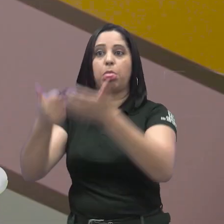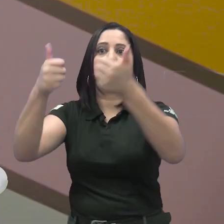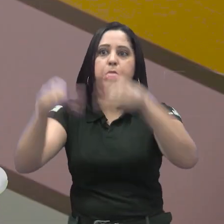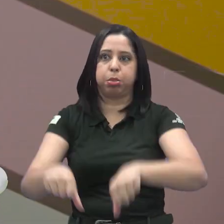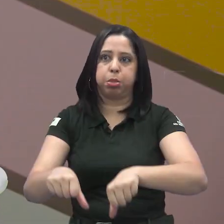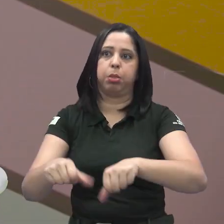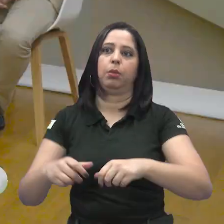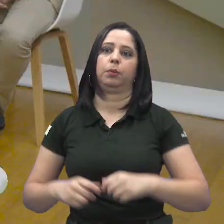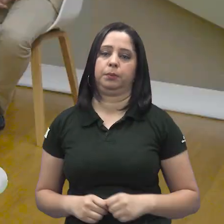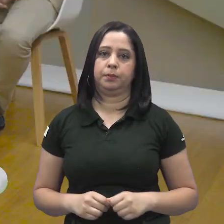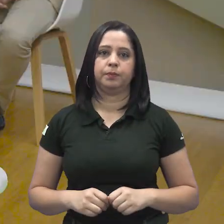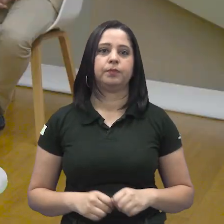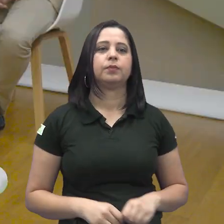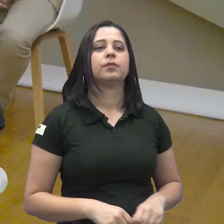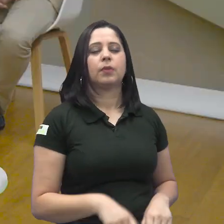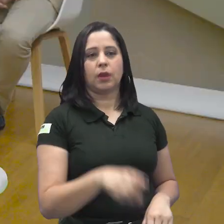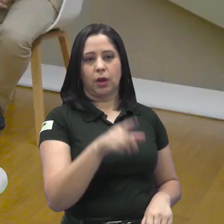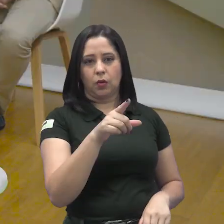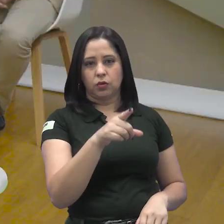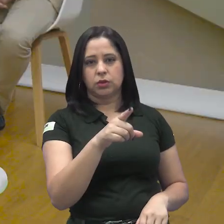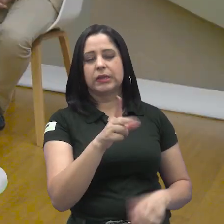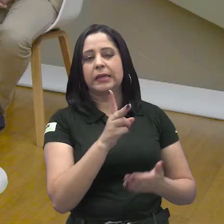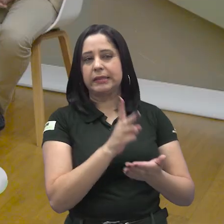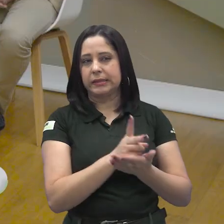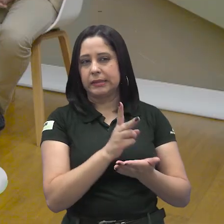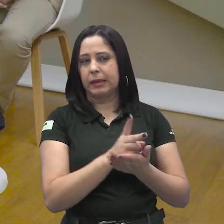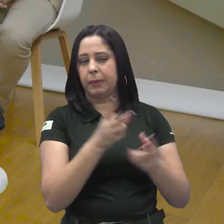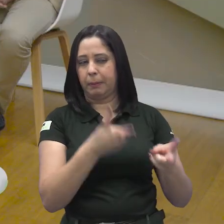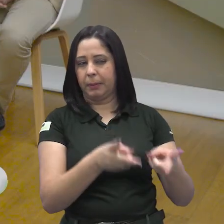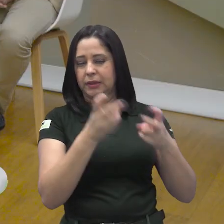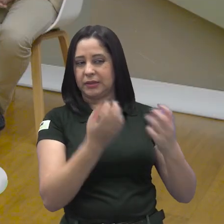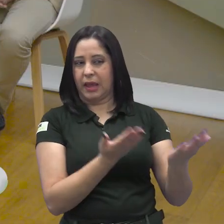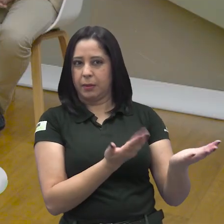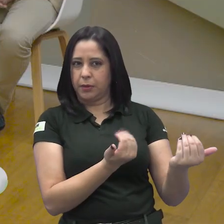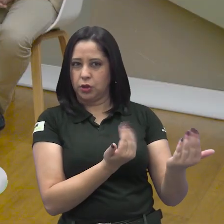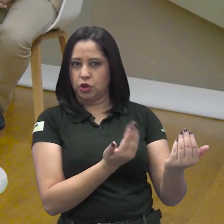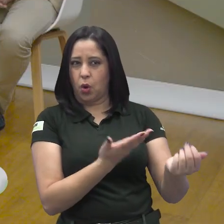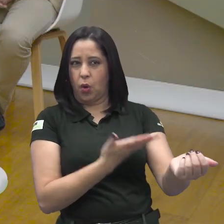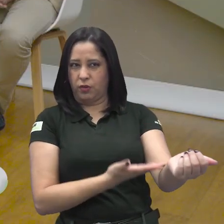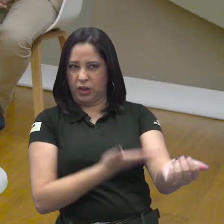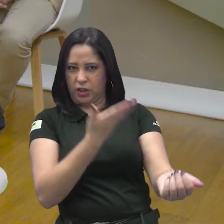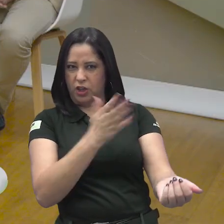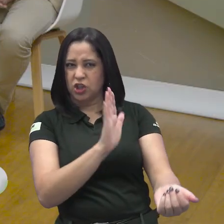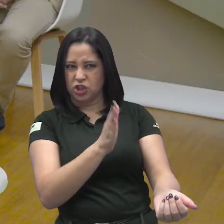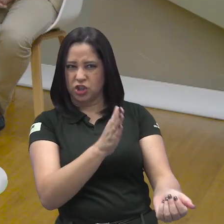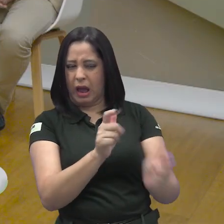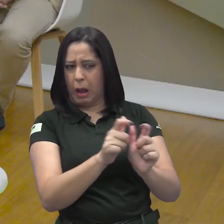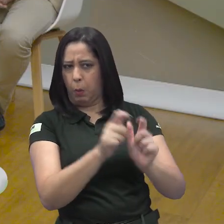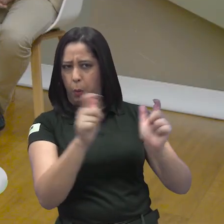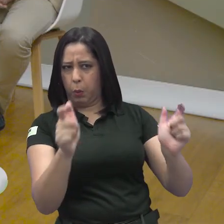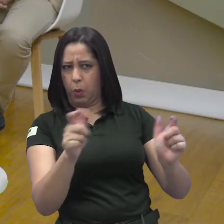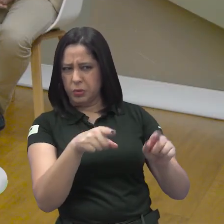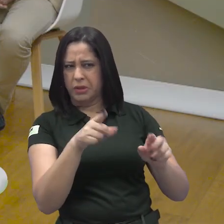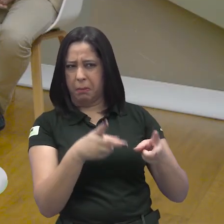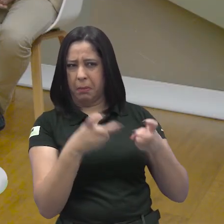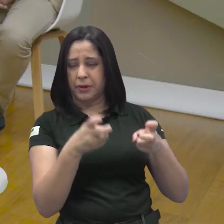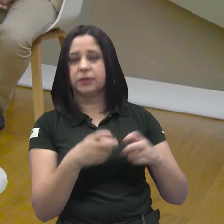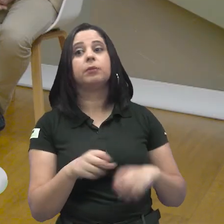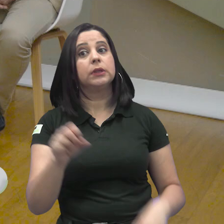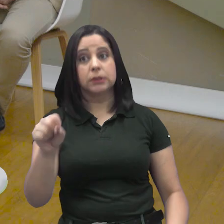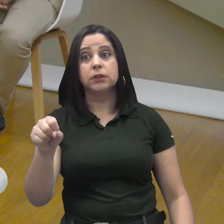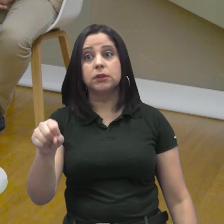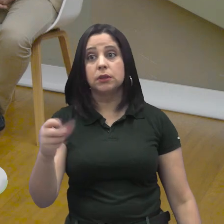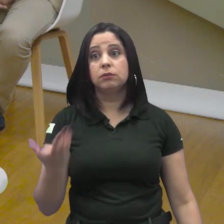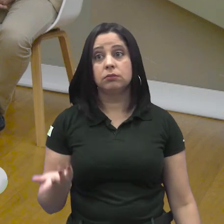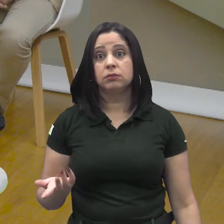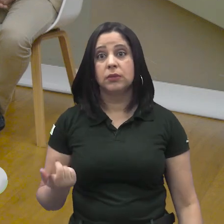E eu imagino que no seu consultório você tem recebido cada vez mais jovens com a pressão alta. Tem sido frequente essa...